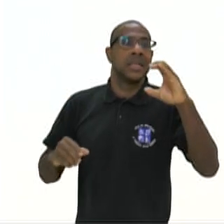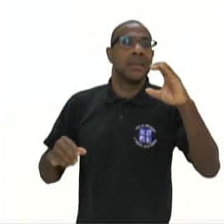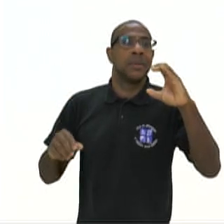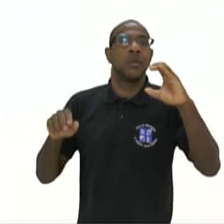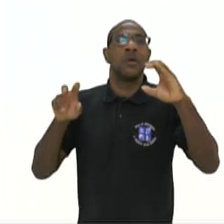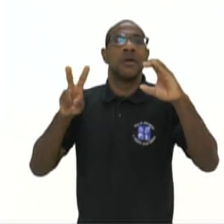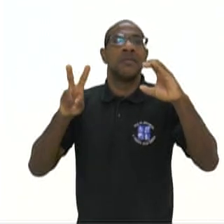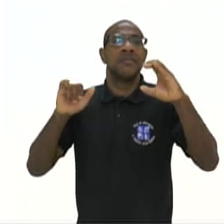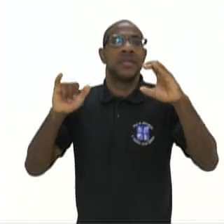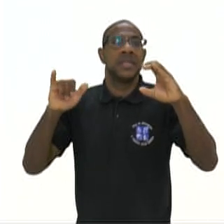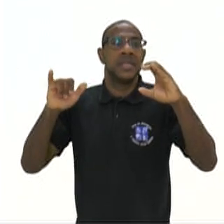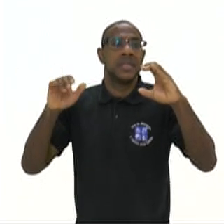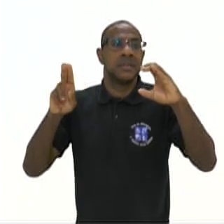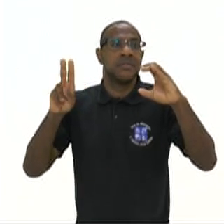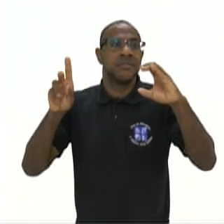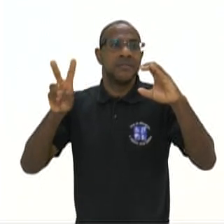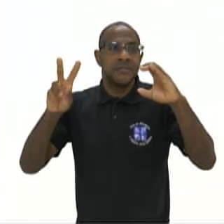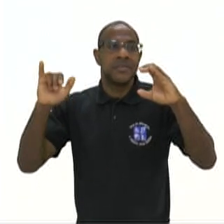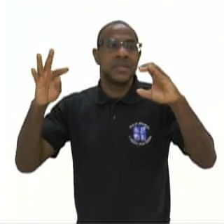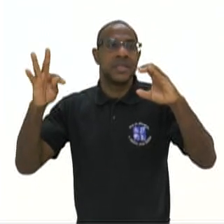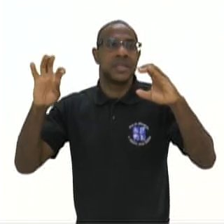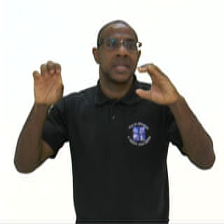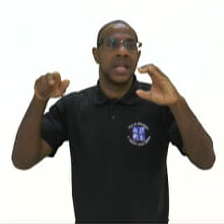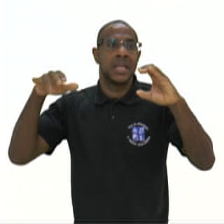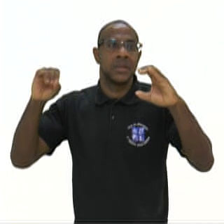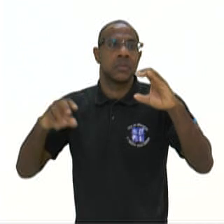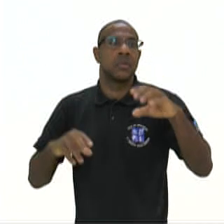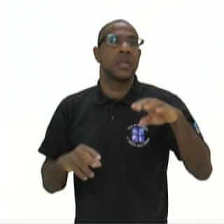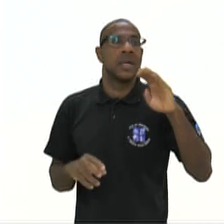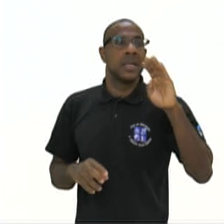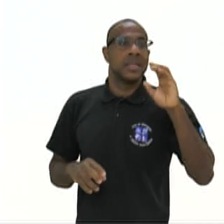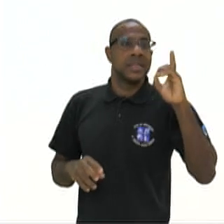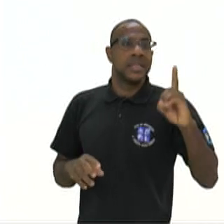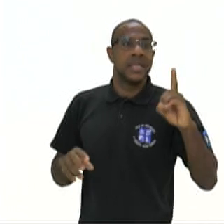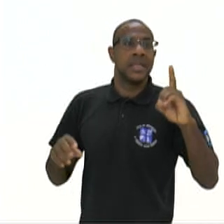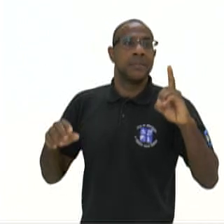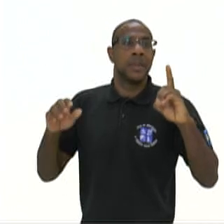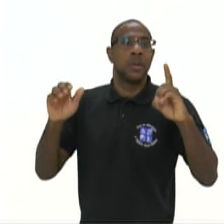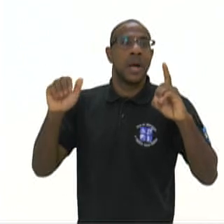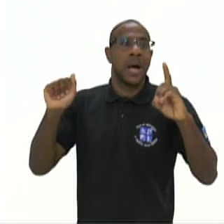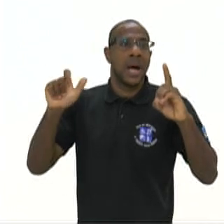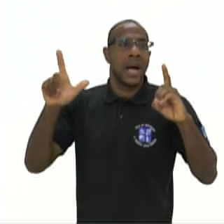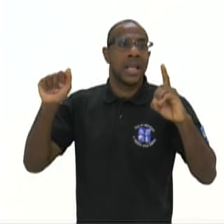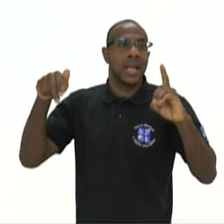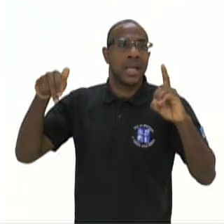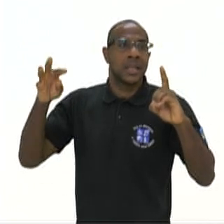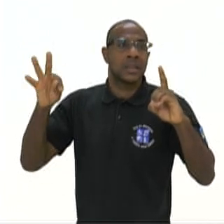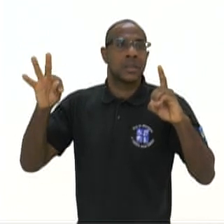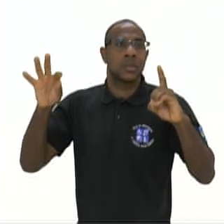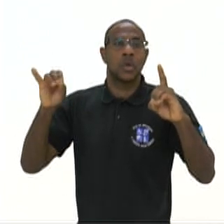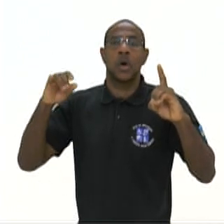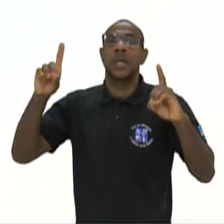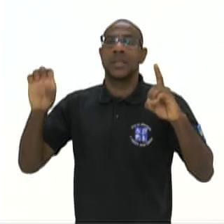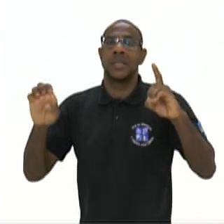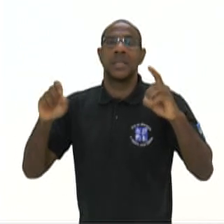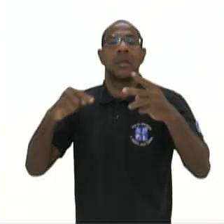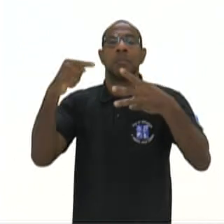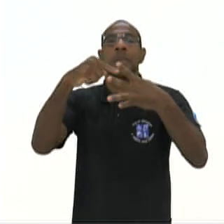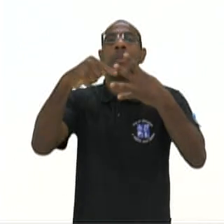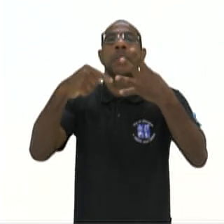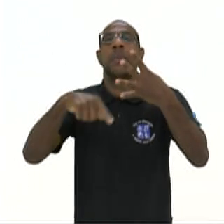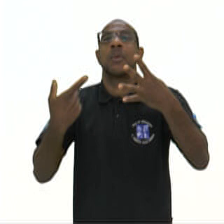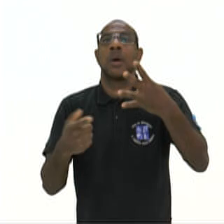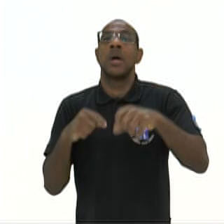Pela proteção, principalmente, e, né, de choques mecânicos e também da dessecação, ou seja, né, de ressecamento excessivo, ou